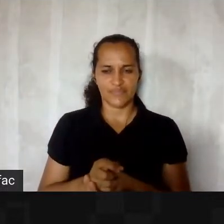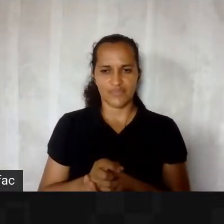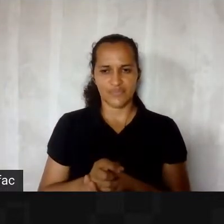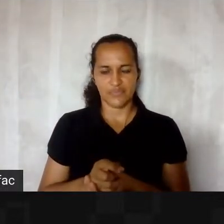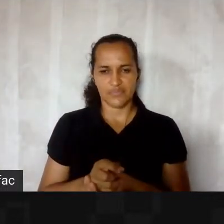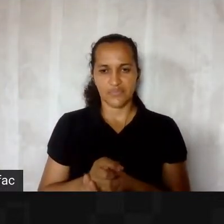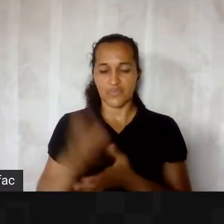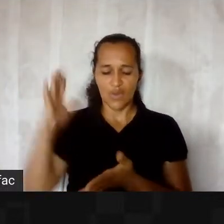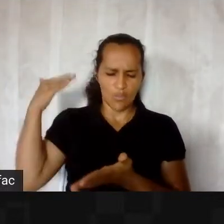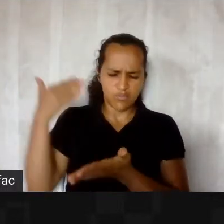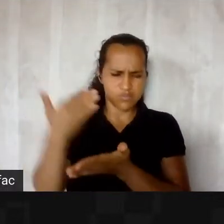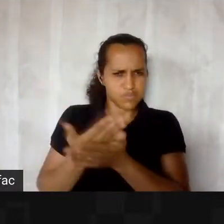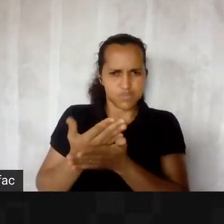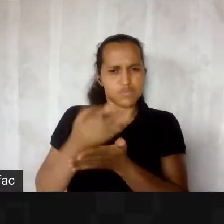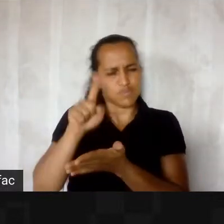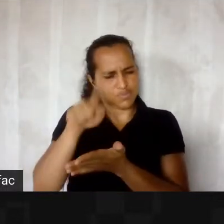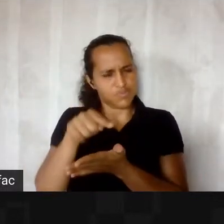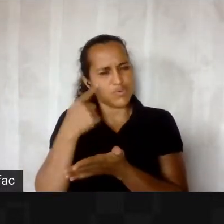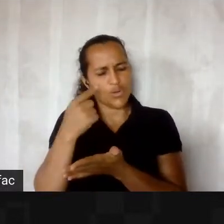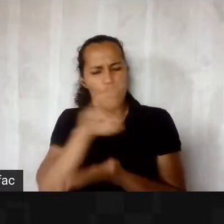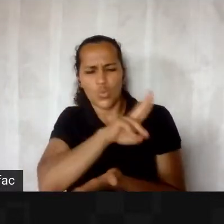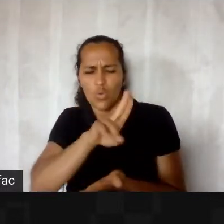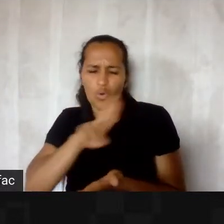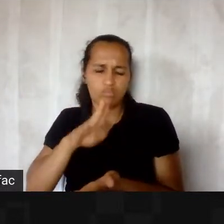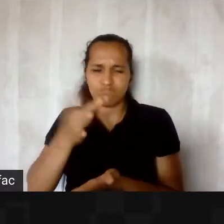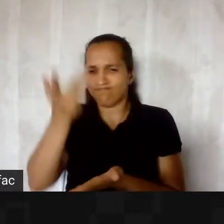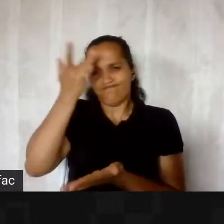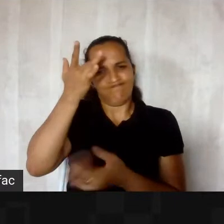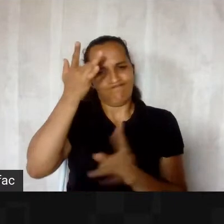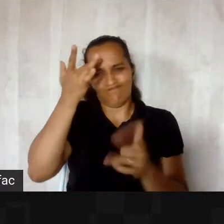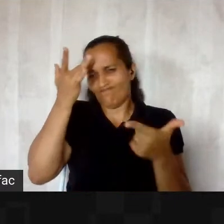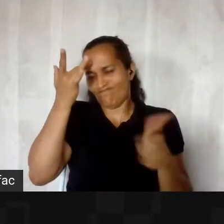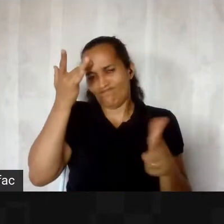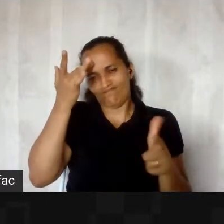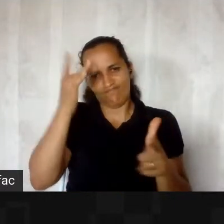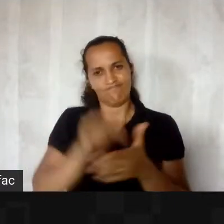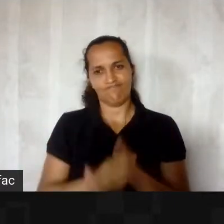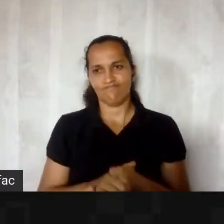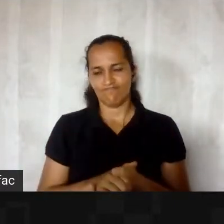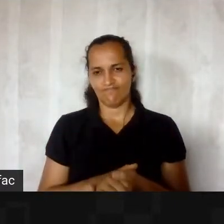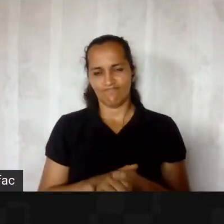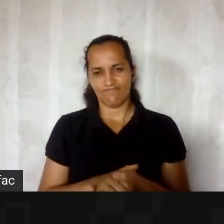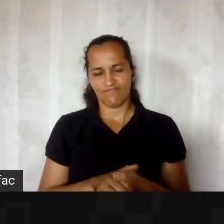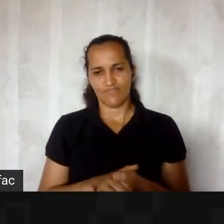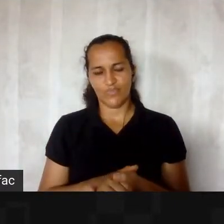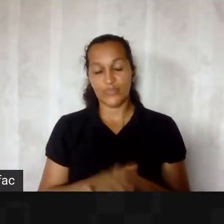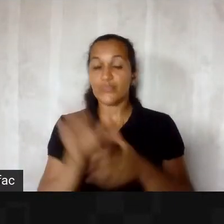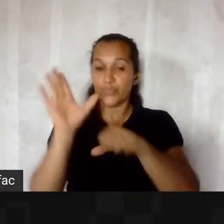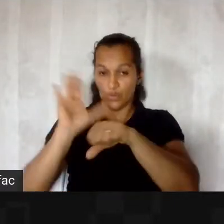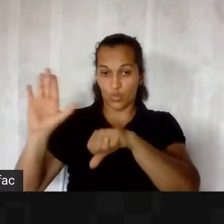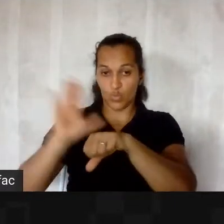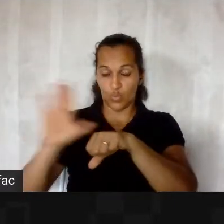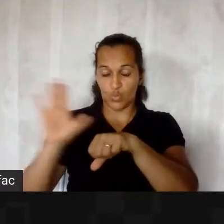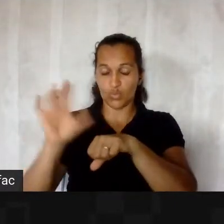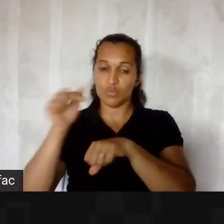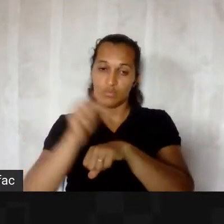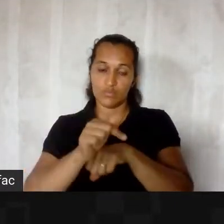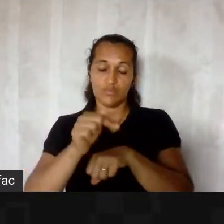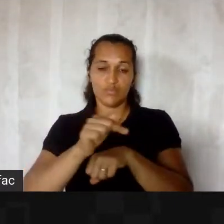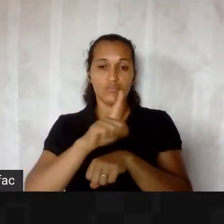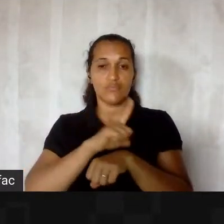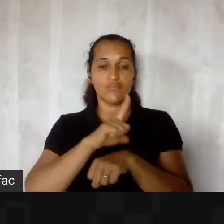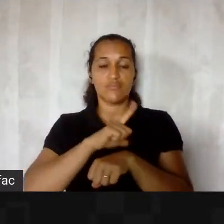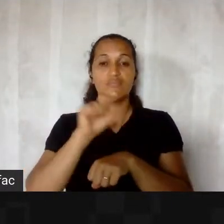o nome de todo mundo, mas o curso teve uma